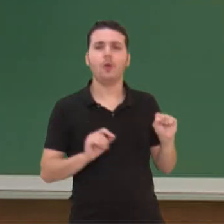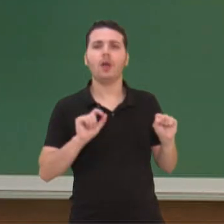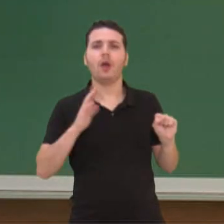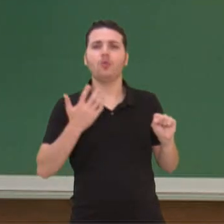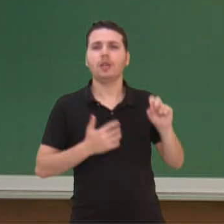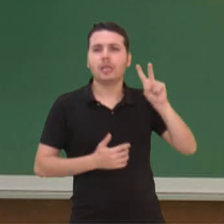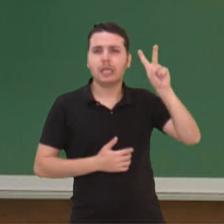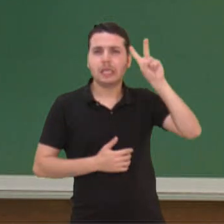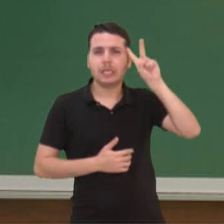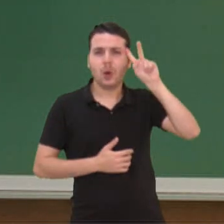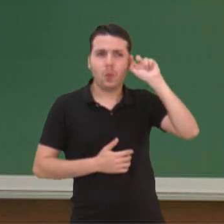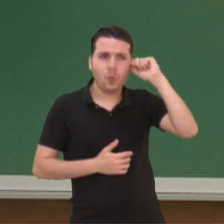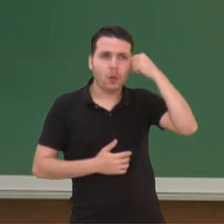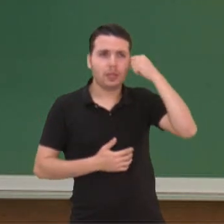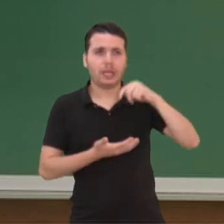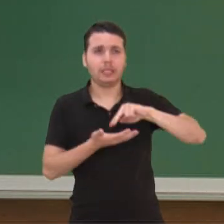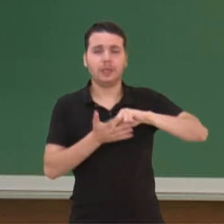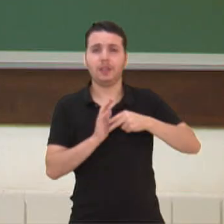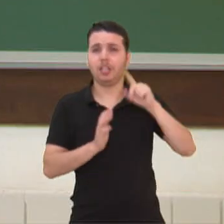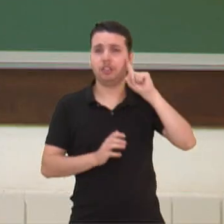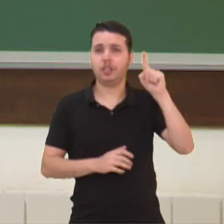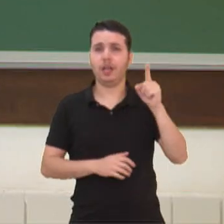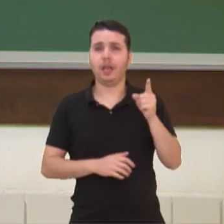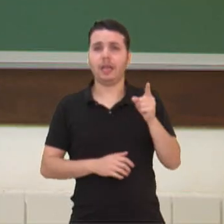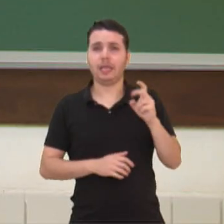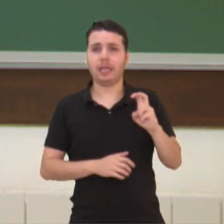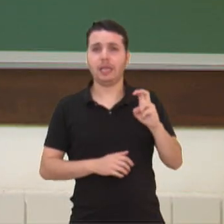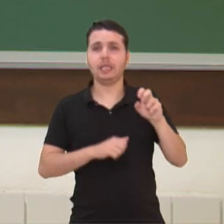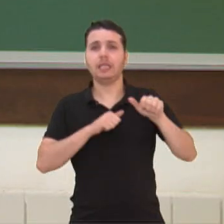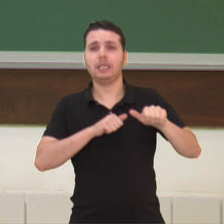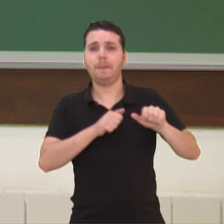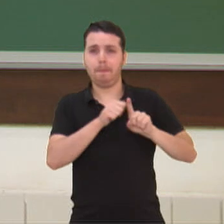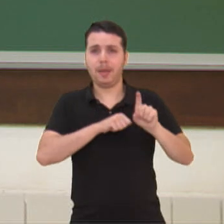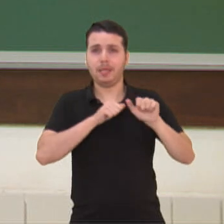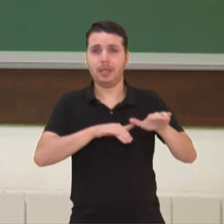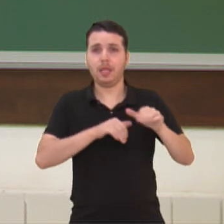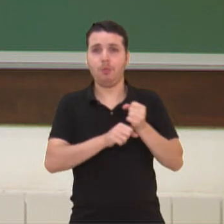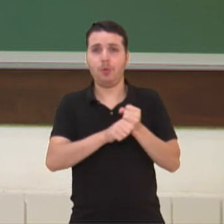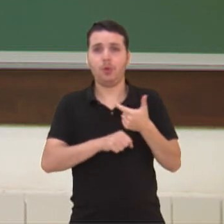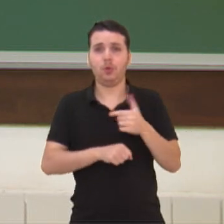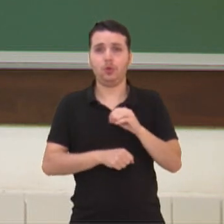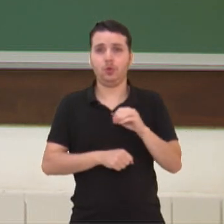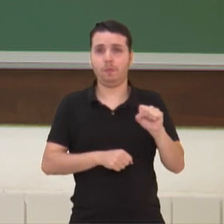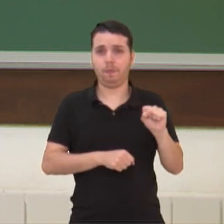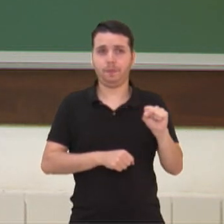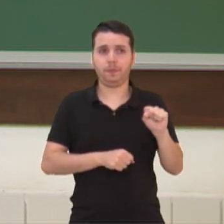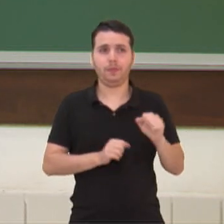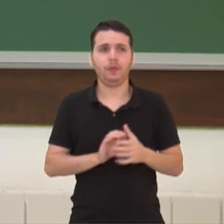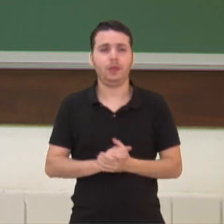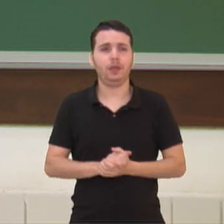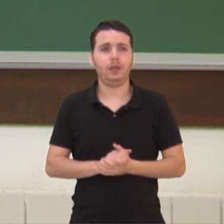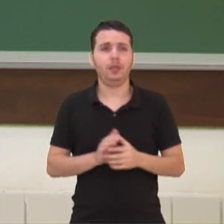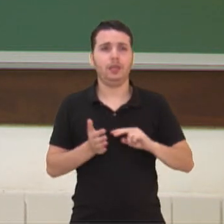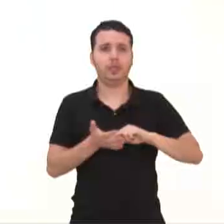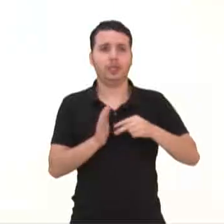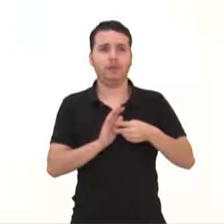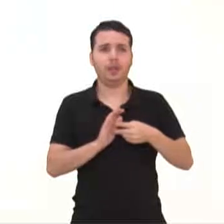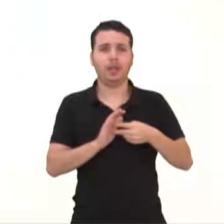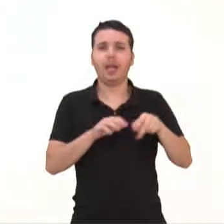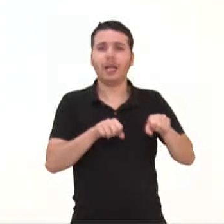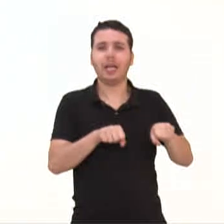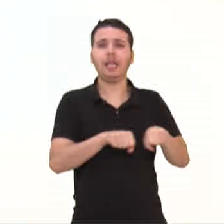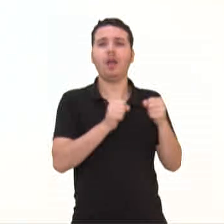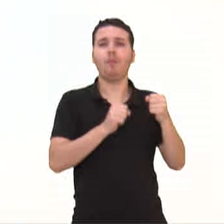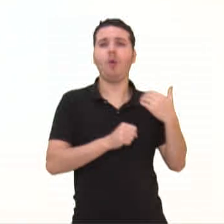negra, 15 de setembro de 2008, que foi data marcada aí para essa crise, quando houve, né, a quebra do principal